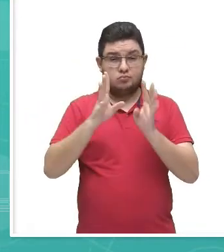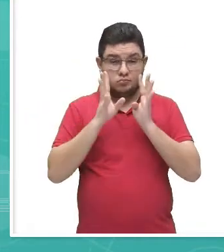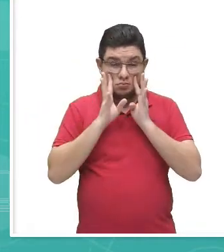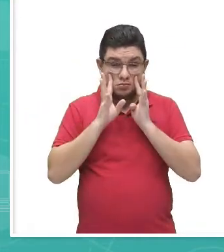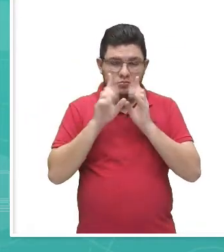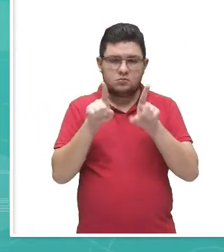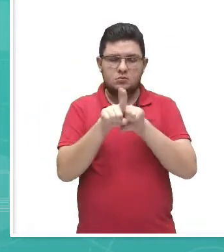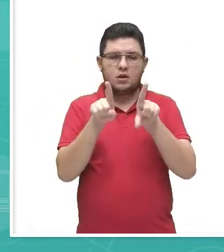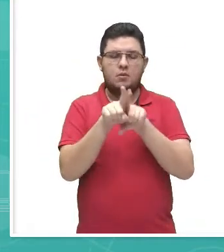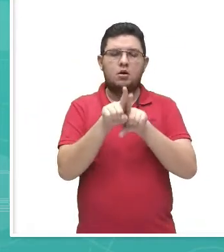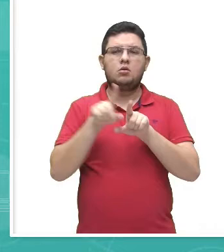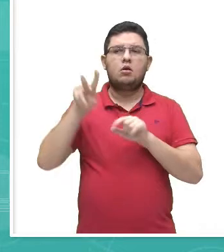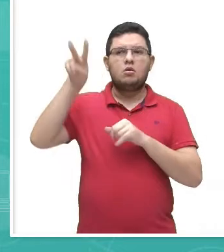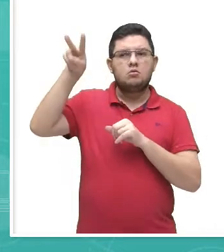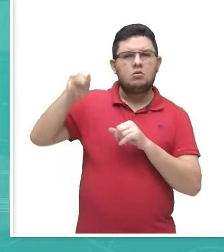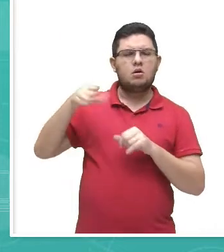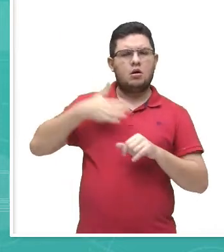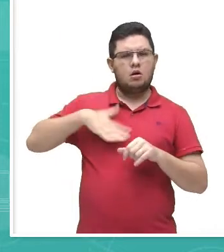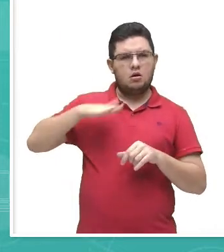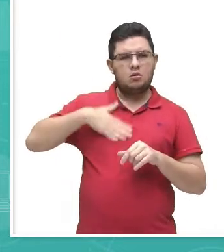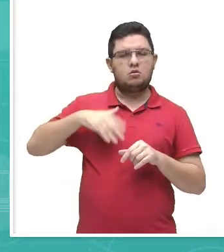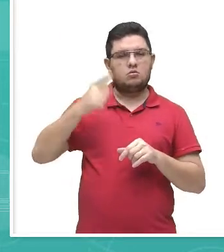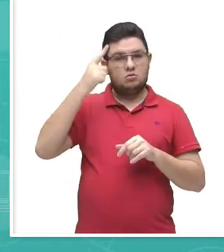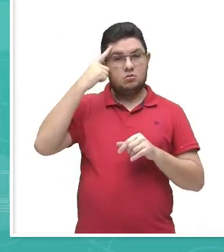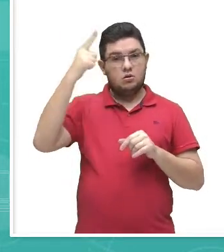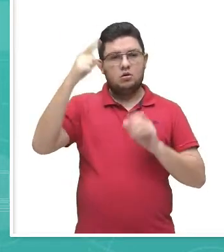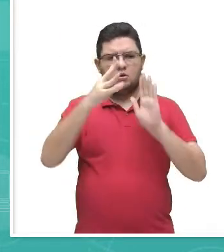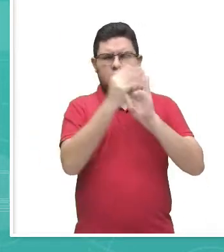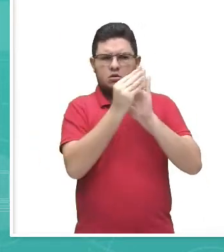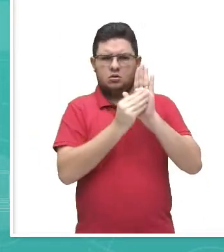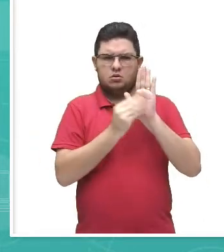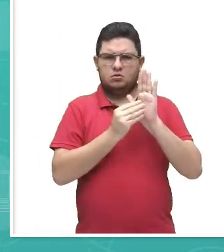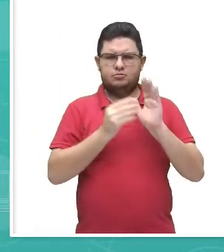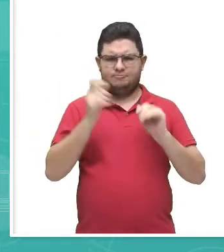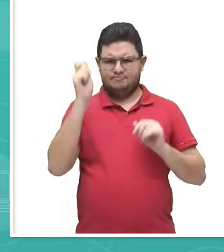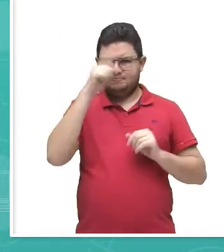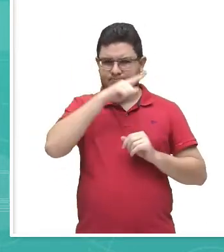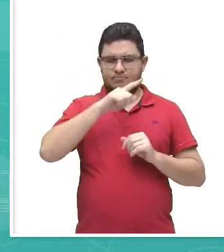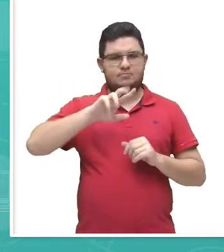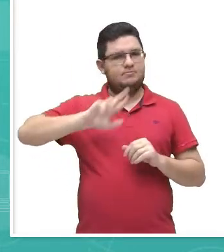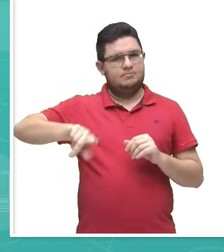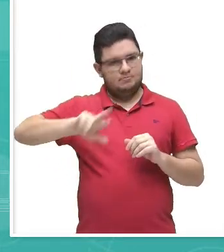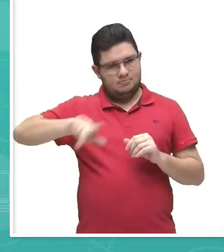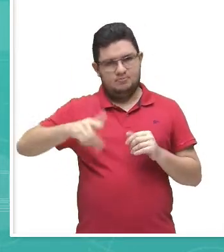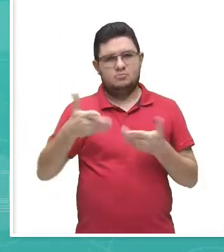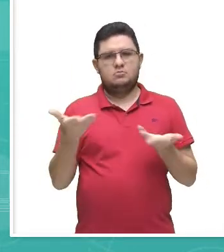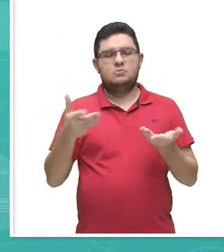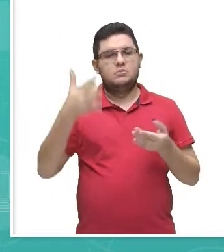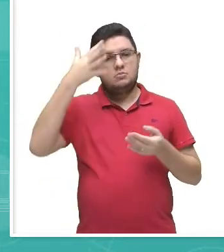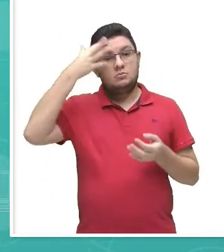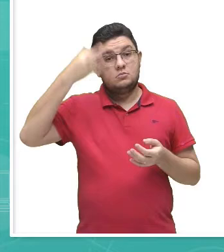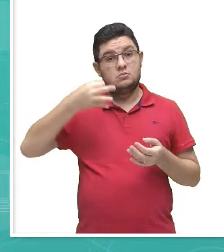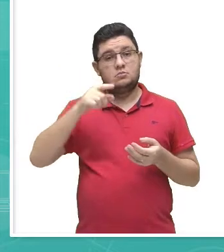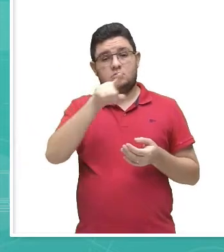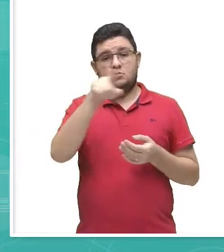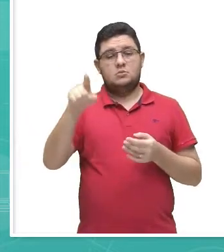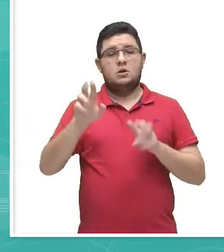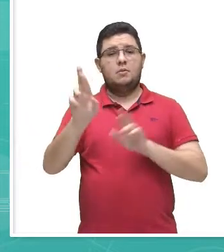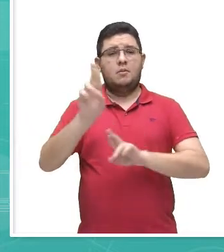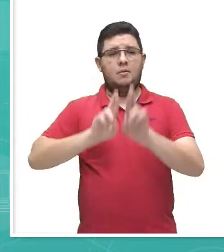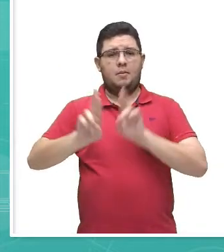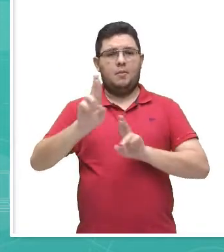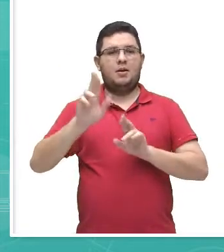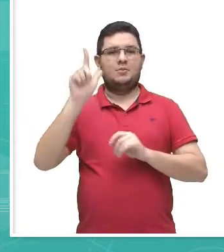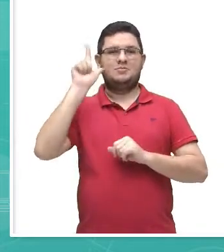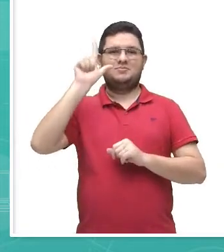com calma. Não é um conteúdo difícil, já perceberam isso na aula de ontem. E eu tenho certeza aí que vocês vão acertar todas as questões.